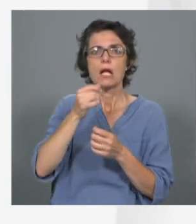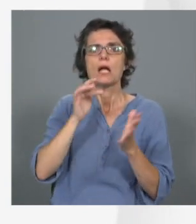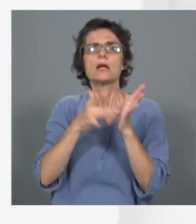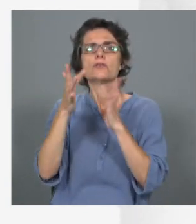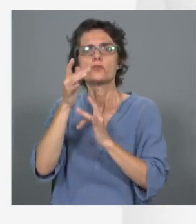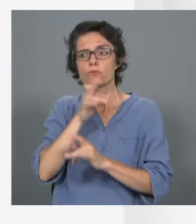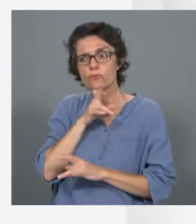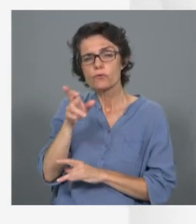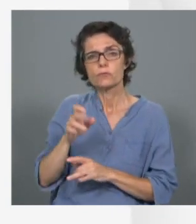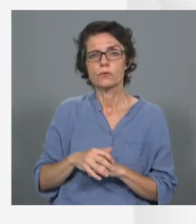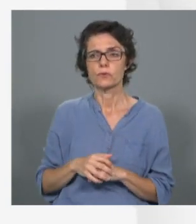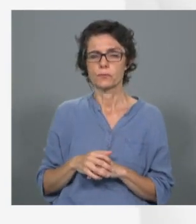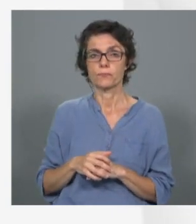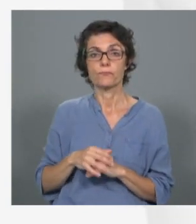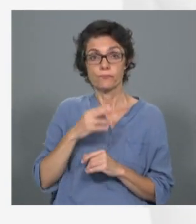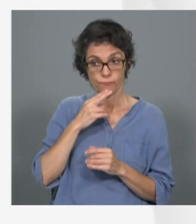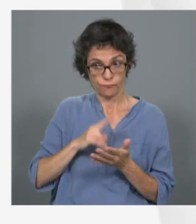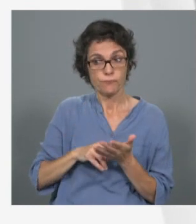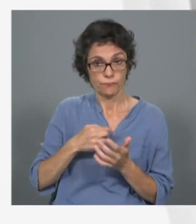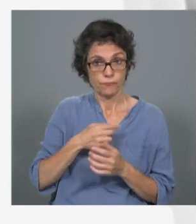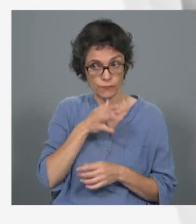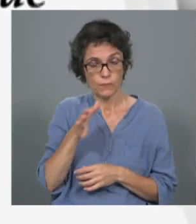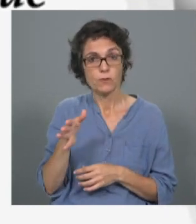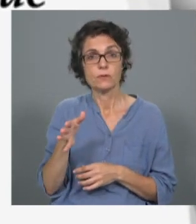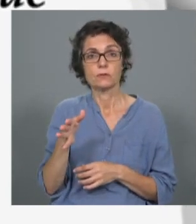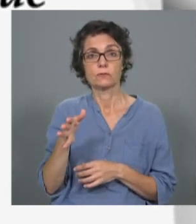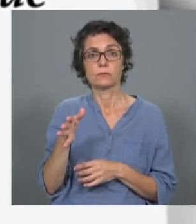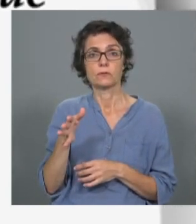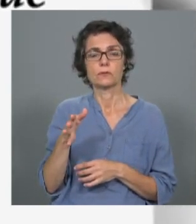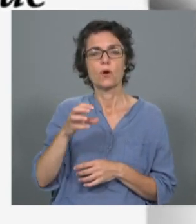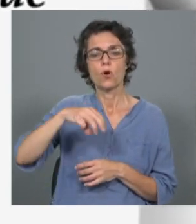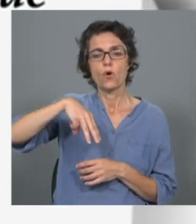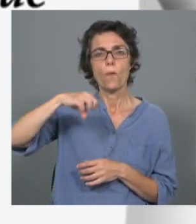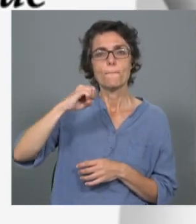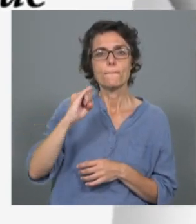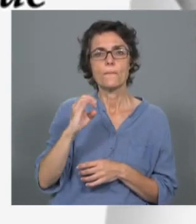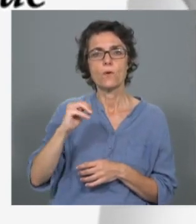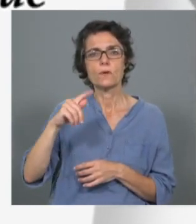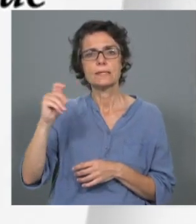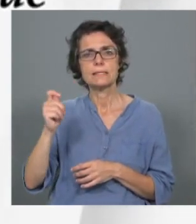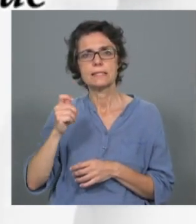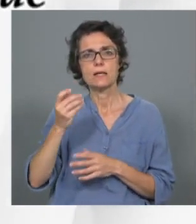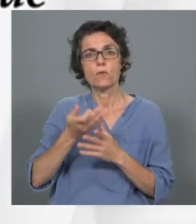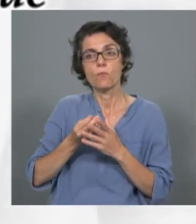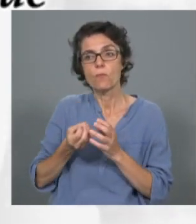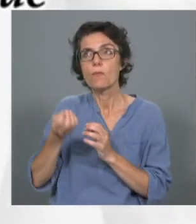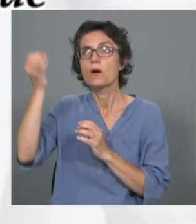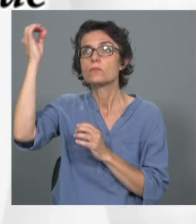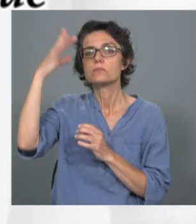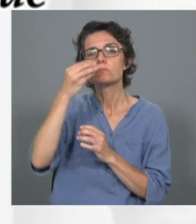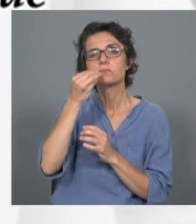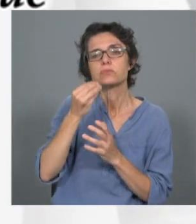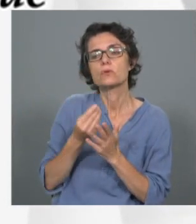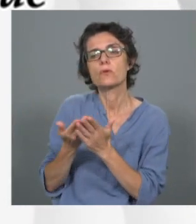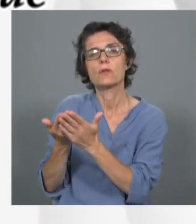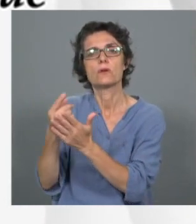respondeu-lhes: em verdade vos digo, não foi Moisés que vos deu o pão do céu. Meu Pai é